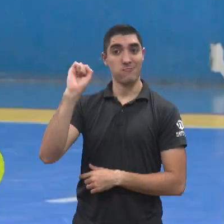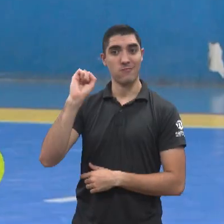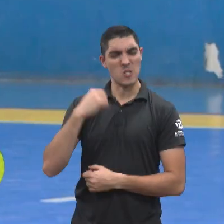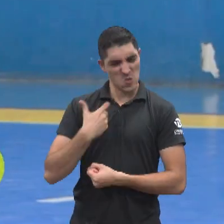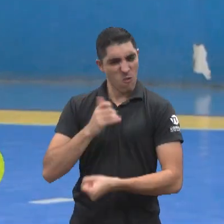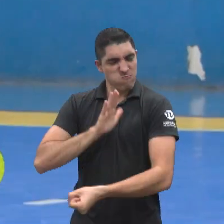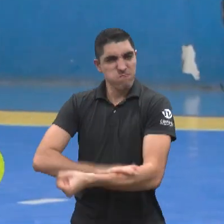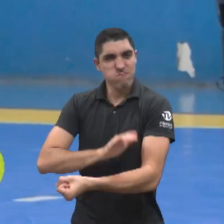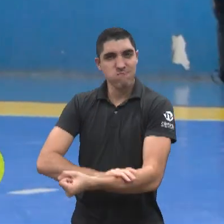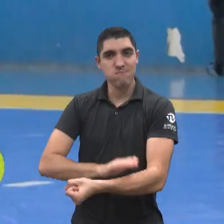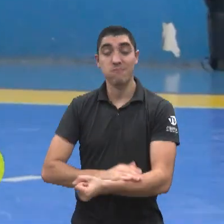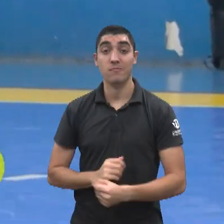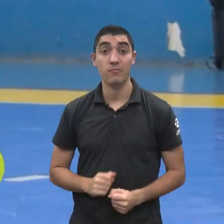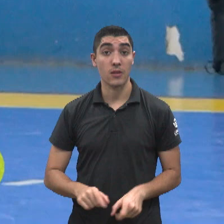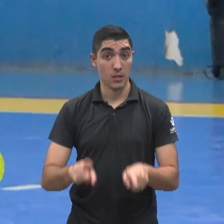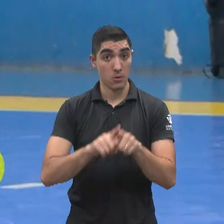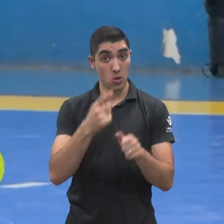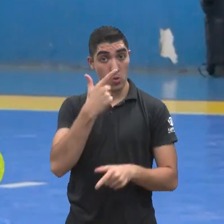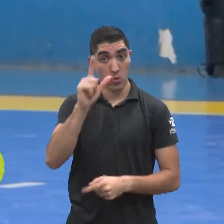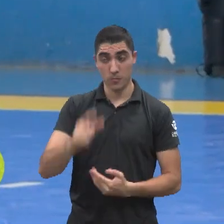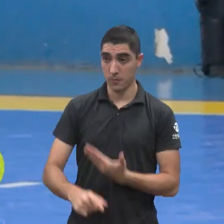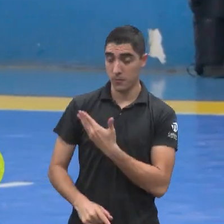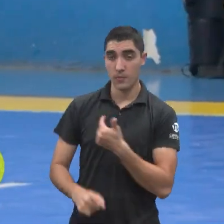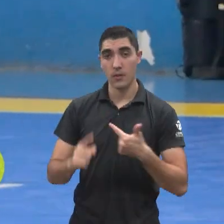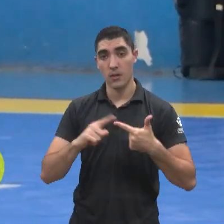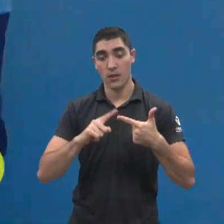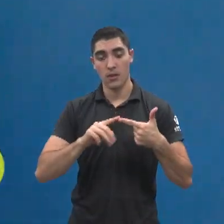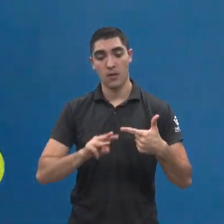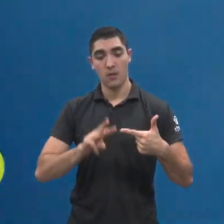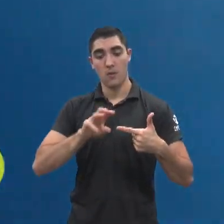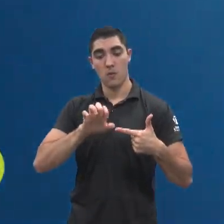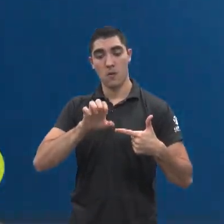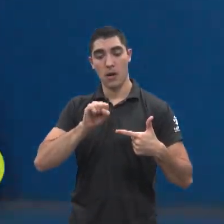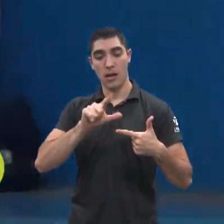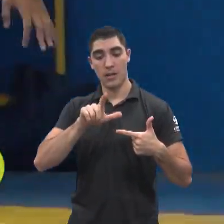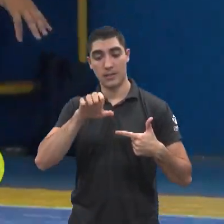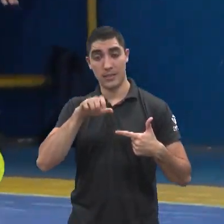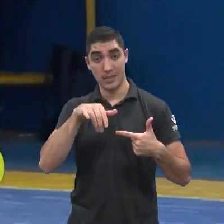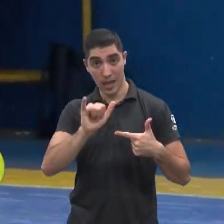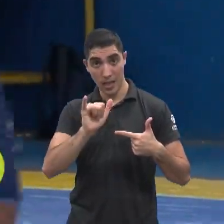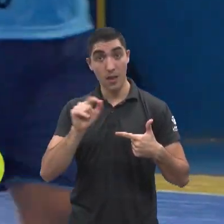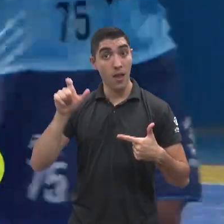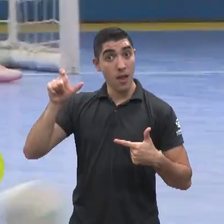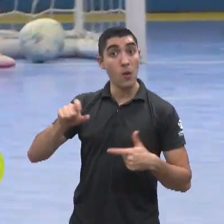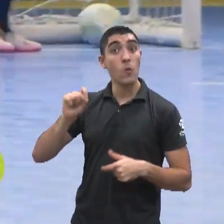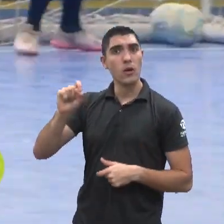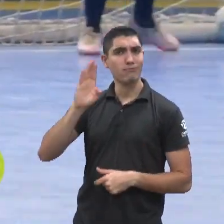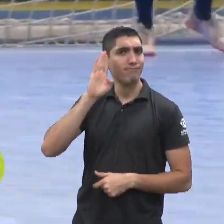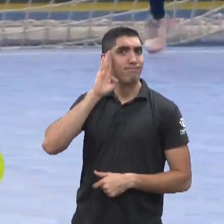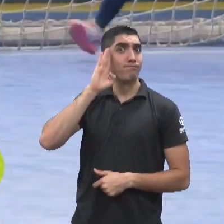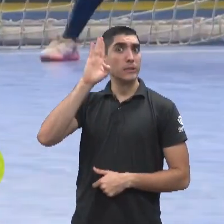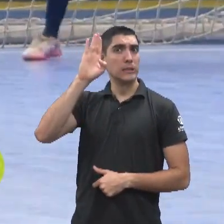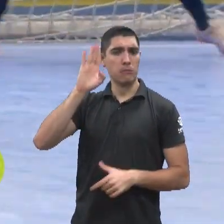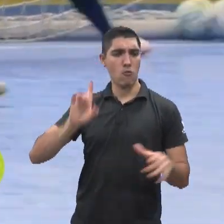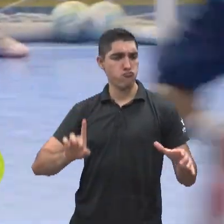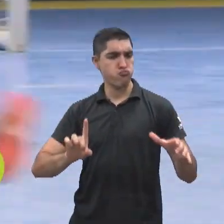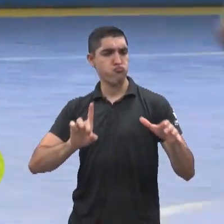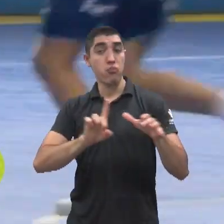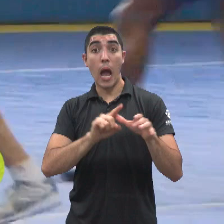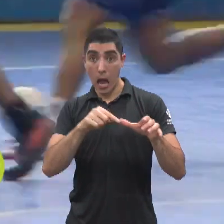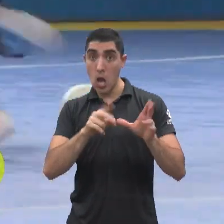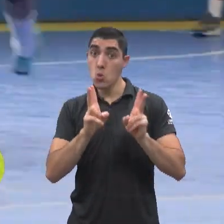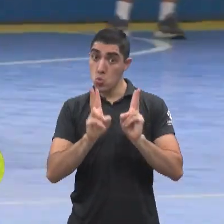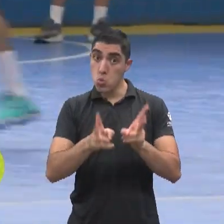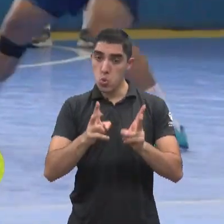competitivo. Já o Wesley é, junto com o capitão Roney, um dos principais jogadores do elenco e que permaneceu para mais